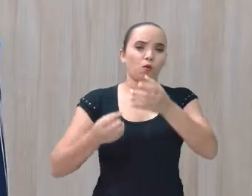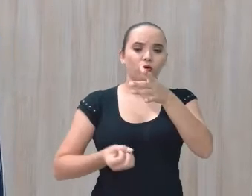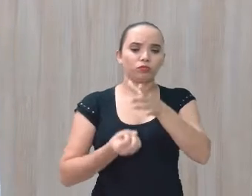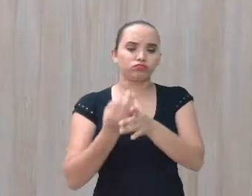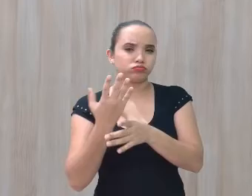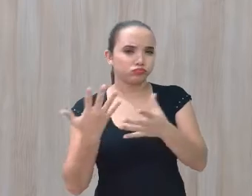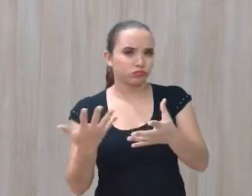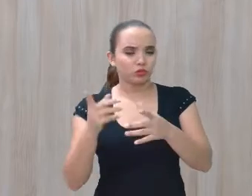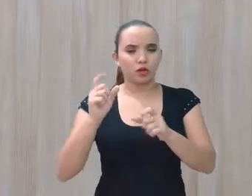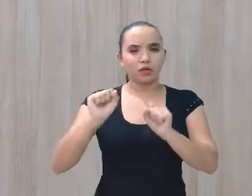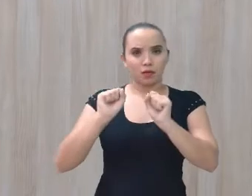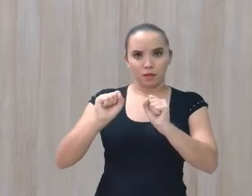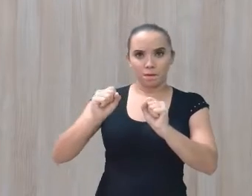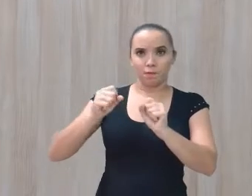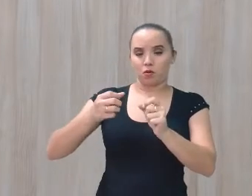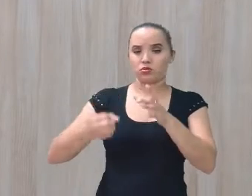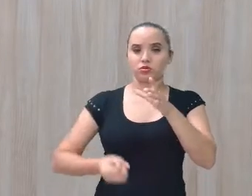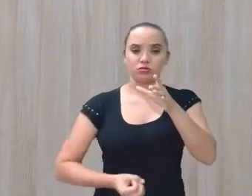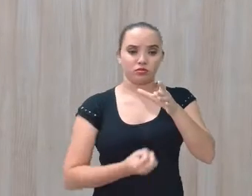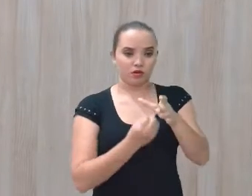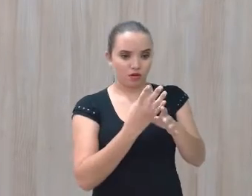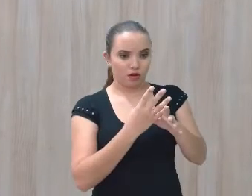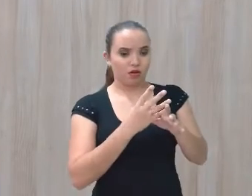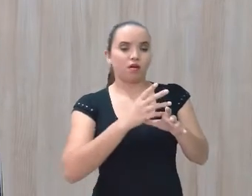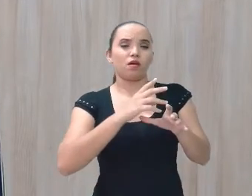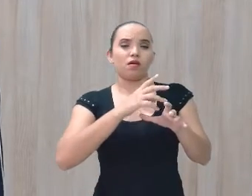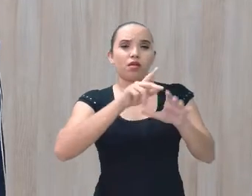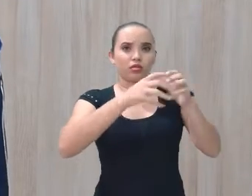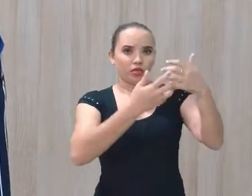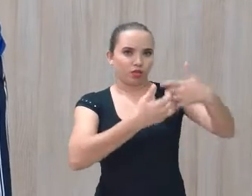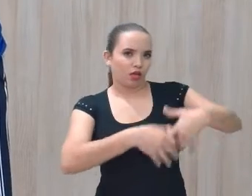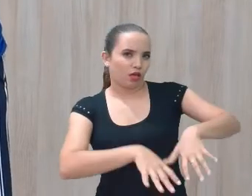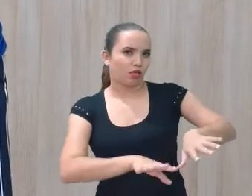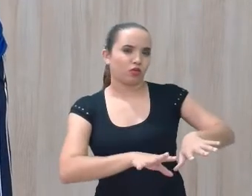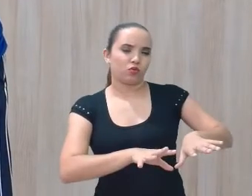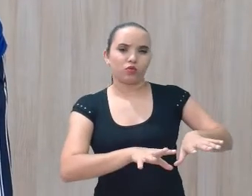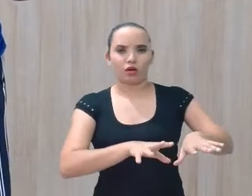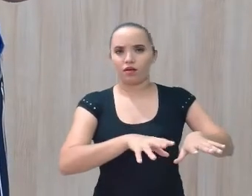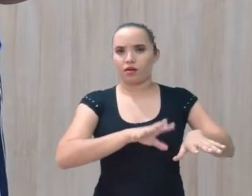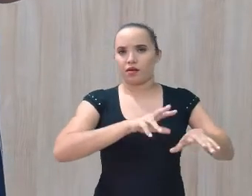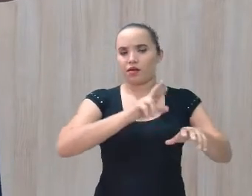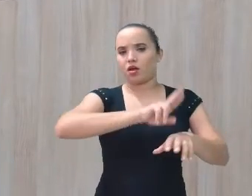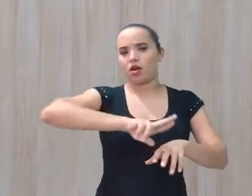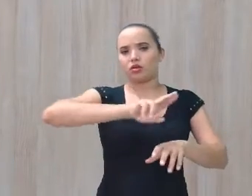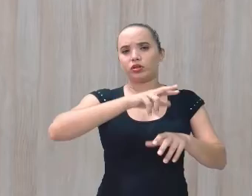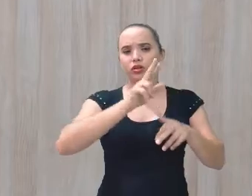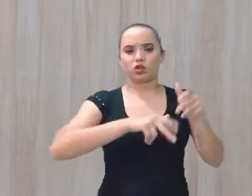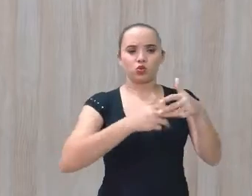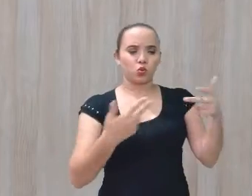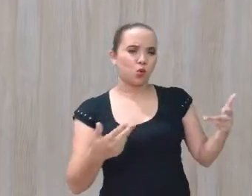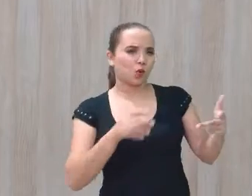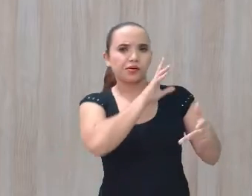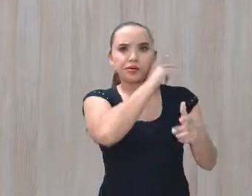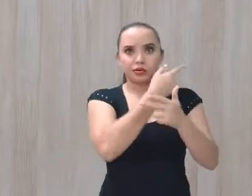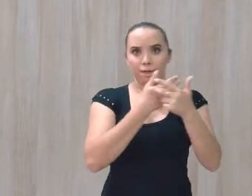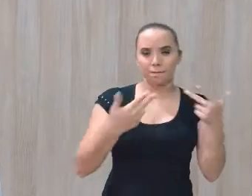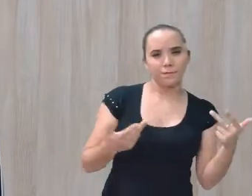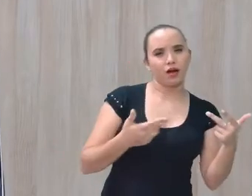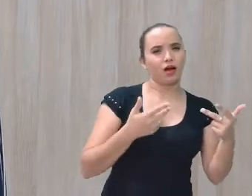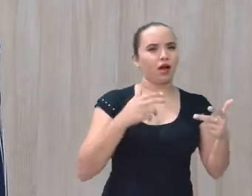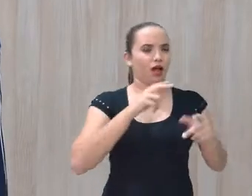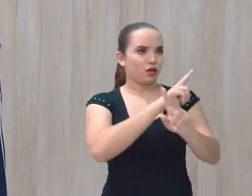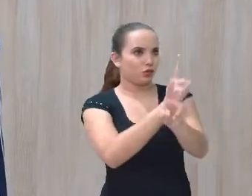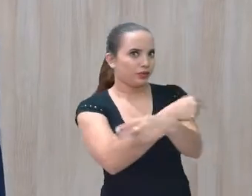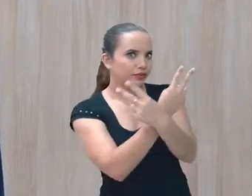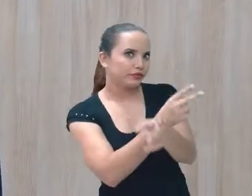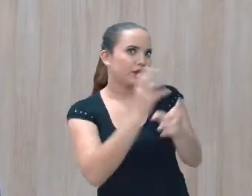Eles podem ser produzidos naturalmente, tá? Pelos elementos da natureza, pelos animais, pelo